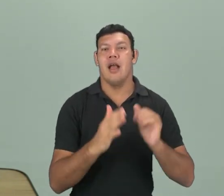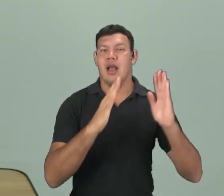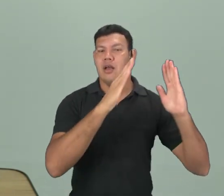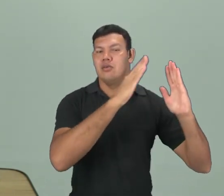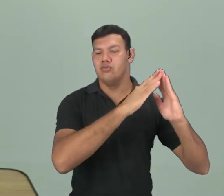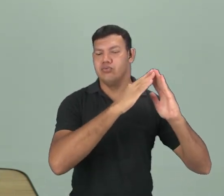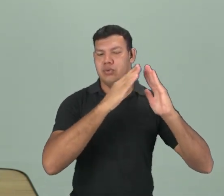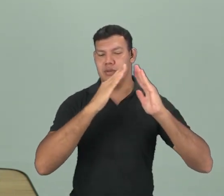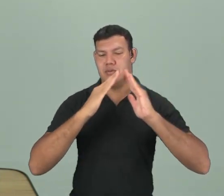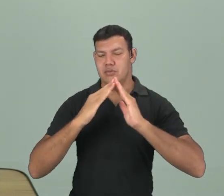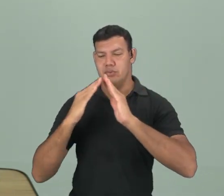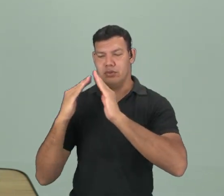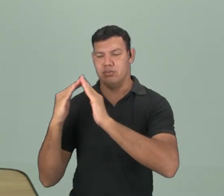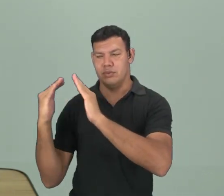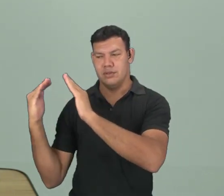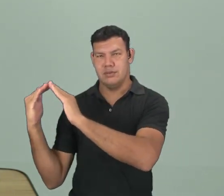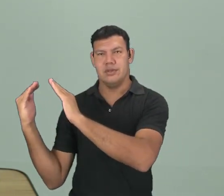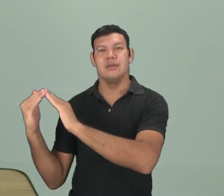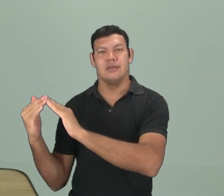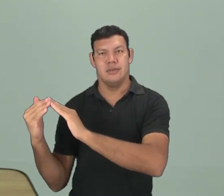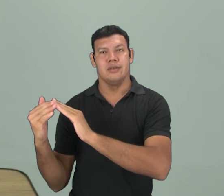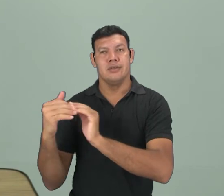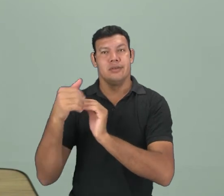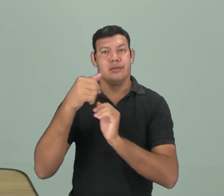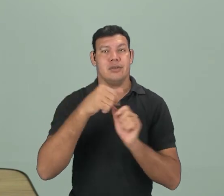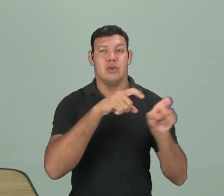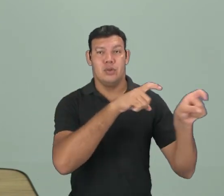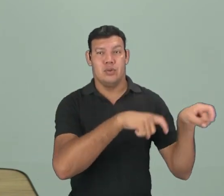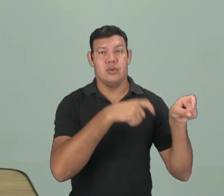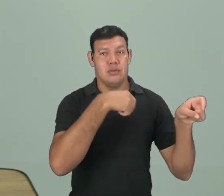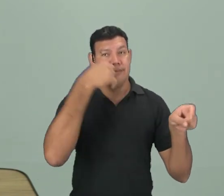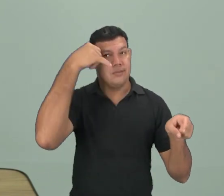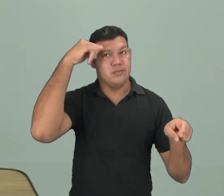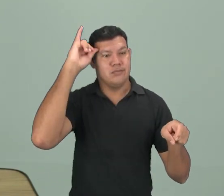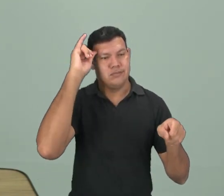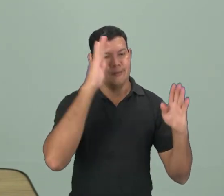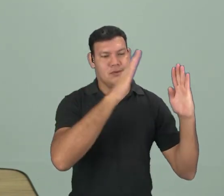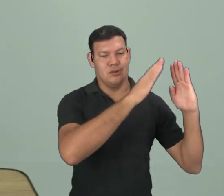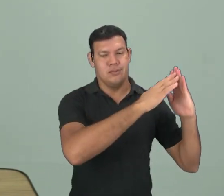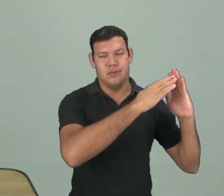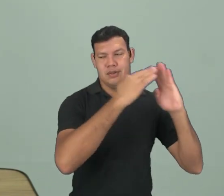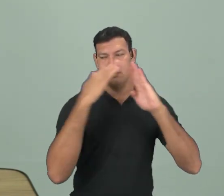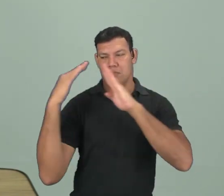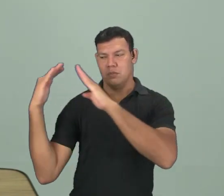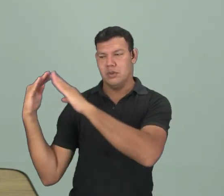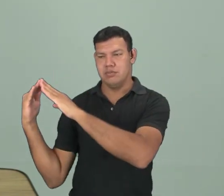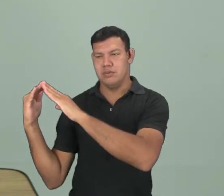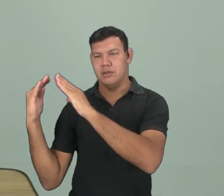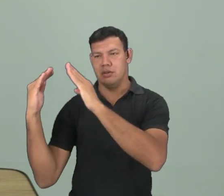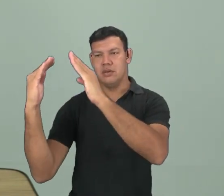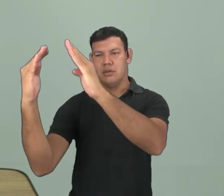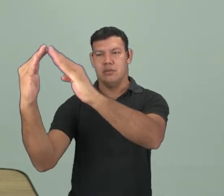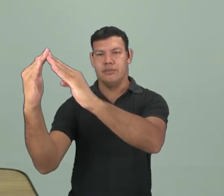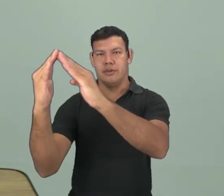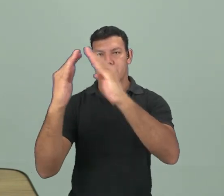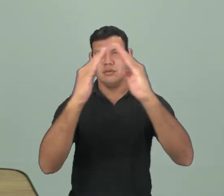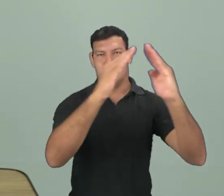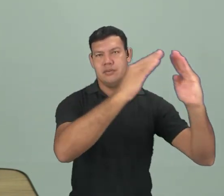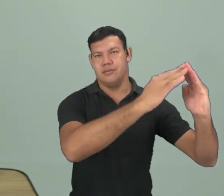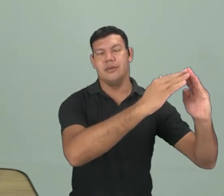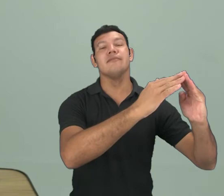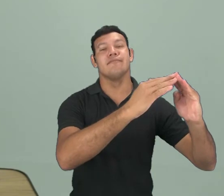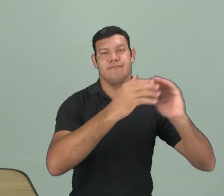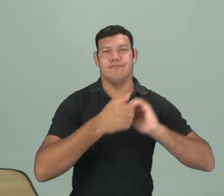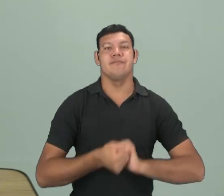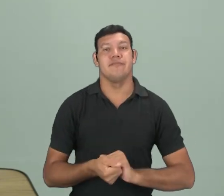mais próximas umas das outras e na zona rural elas são mais distantes. Então, em busca de melhores condições de vida e de emprego,